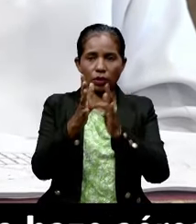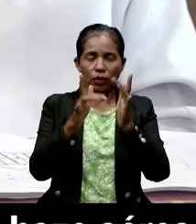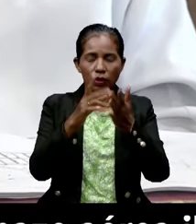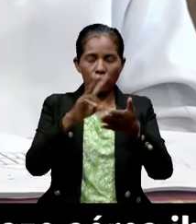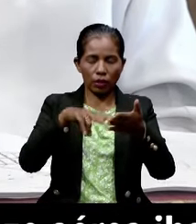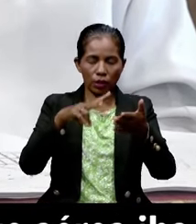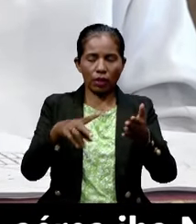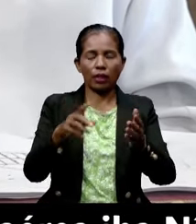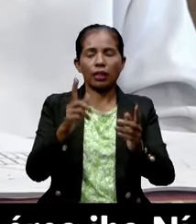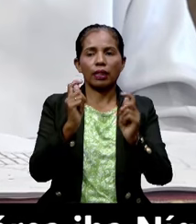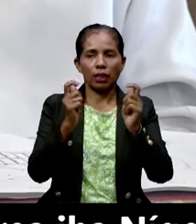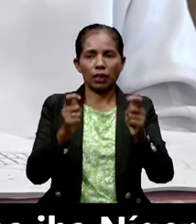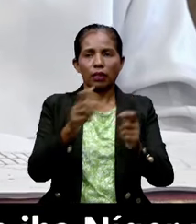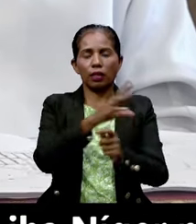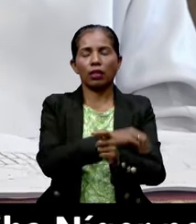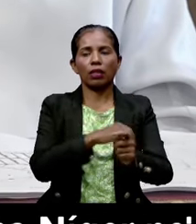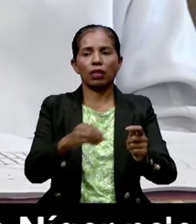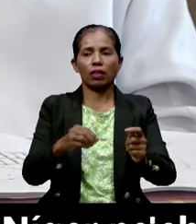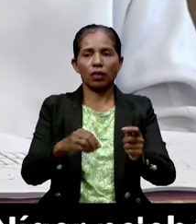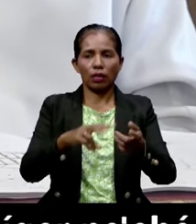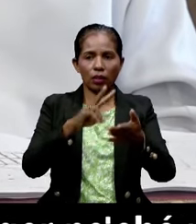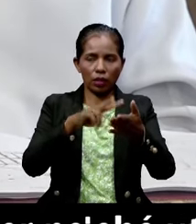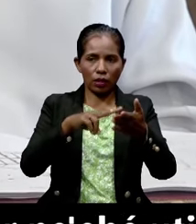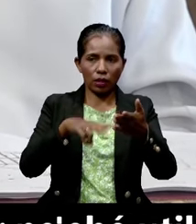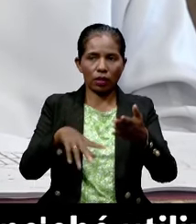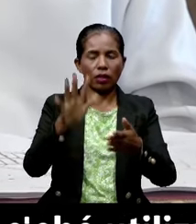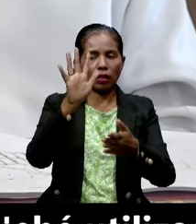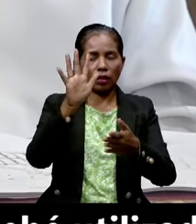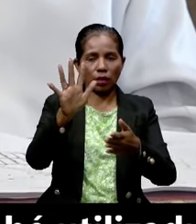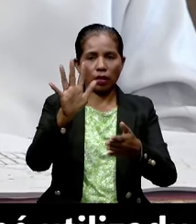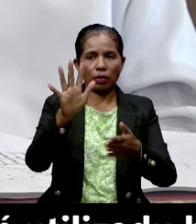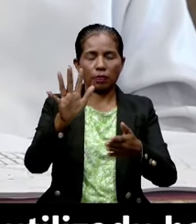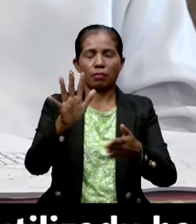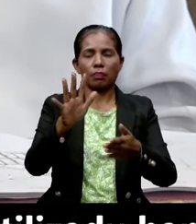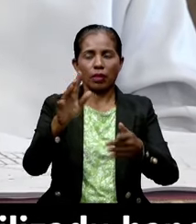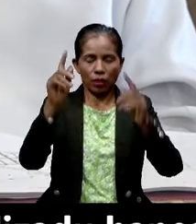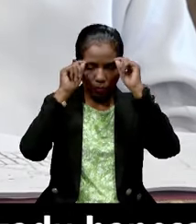dos fiéis serão em cinco línguas timorenses, dialetos,